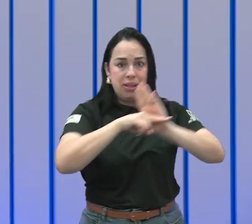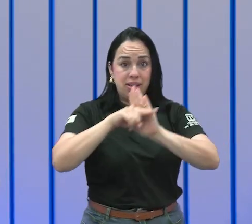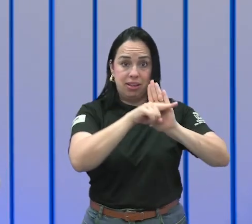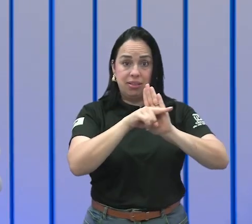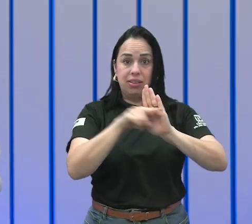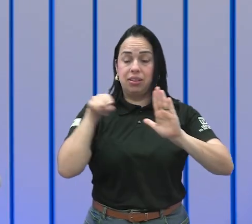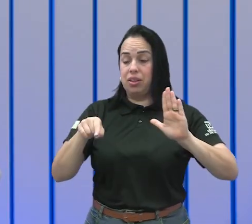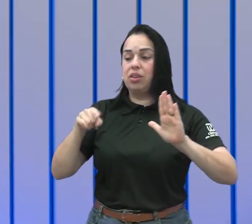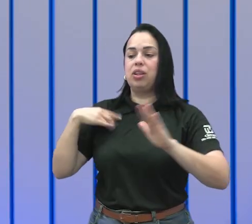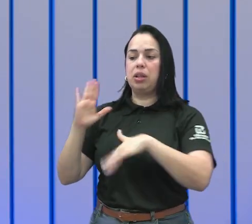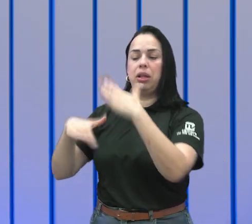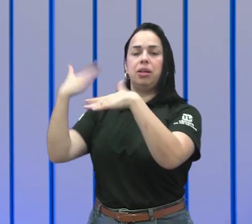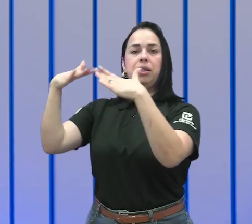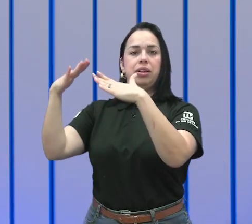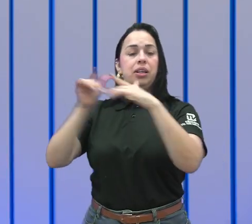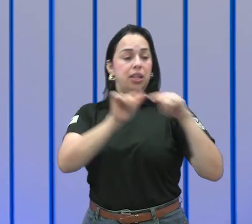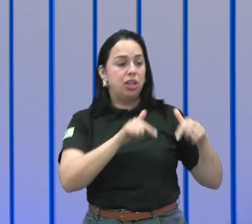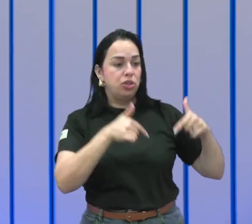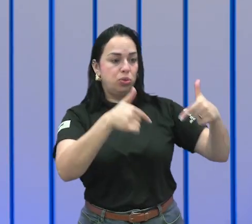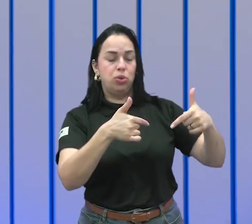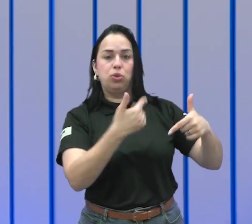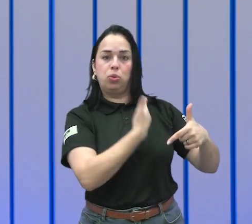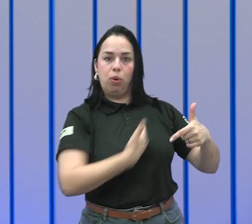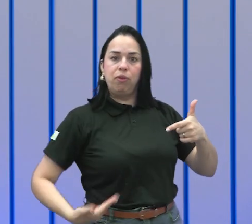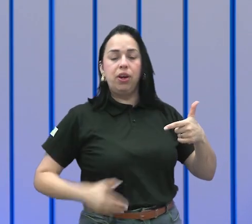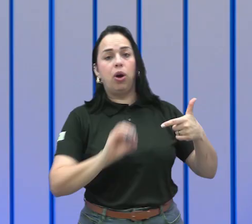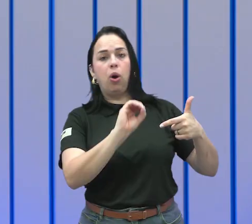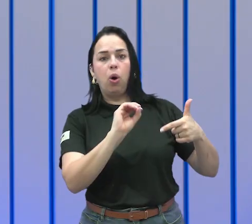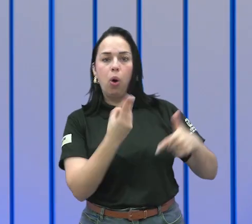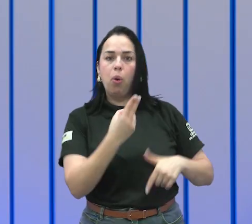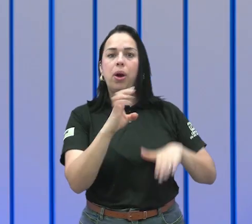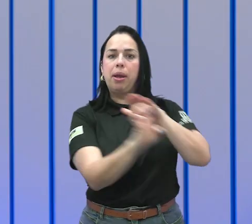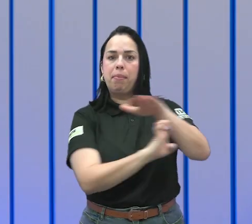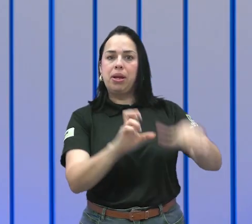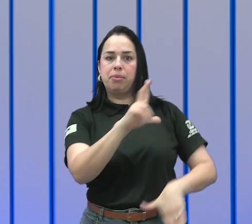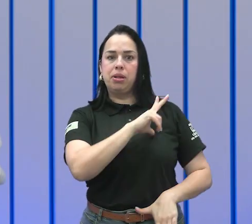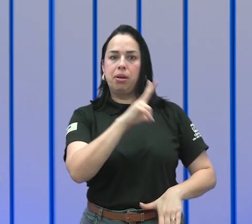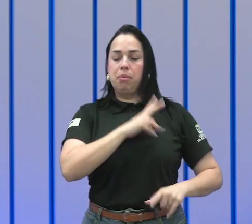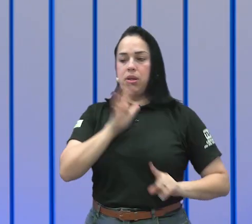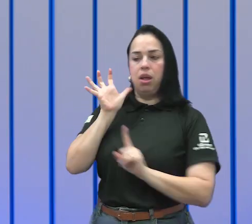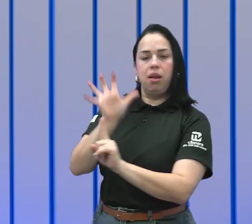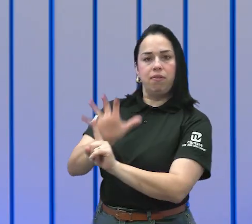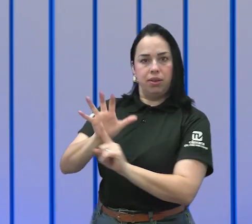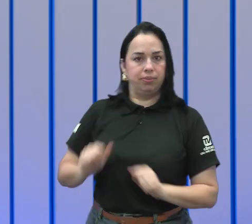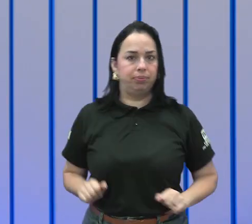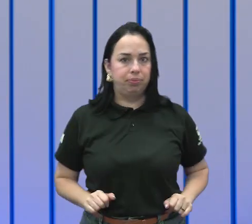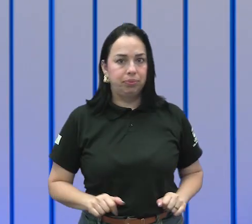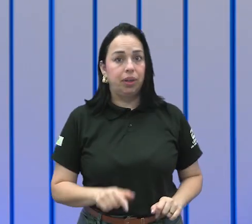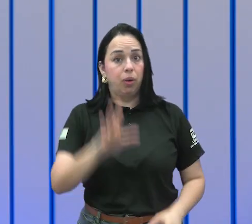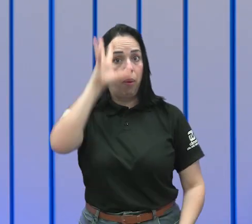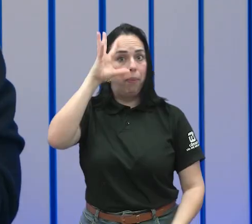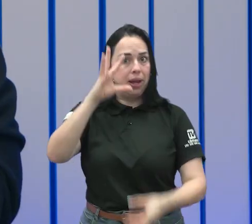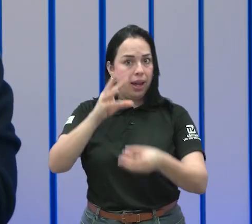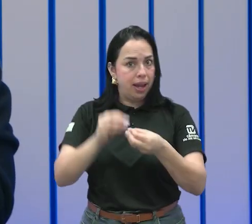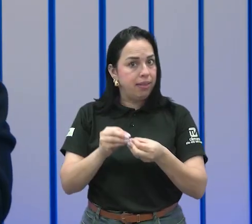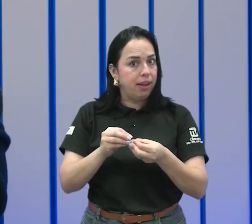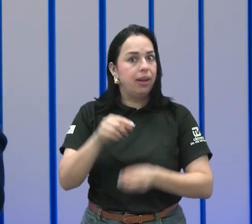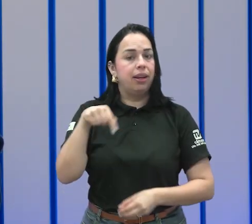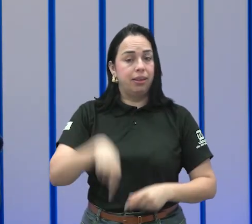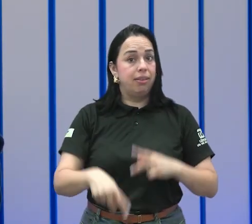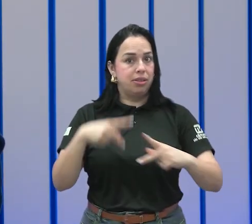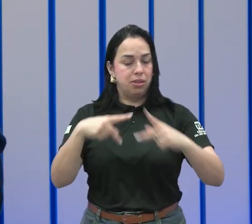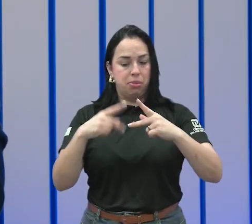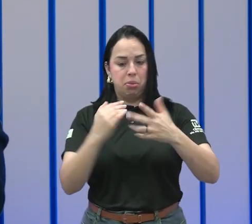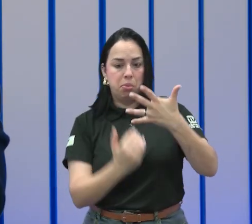que determina o desenvolvimento humano e como ações públicas e privadas podem influenciar diretamente a vida da população. Entenda